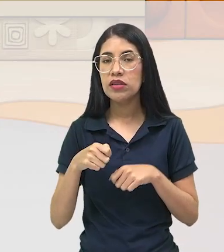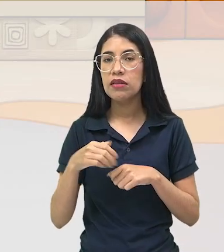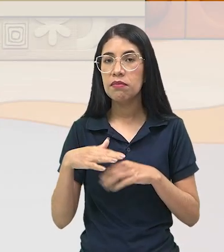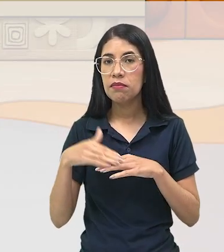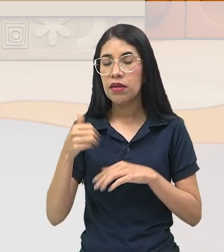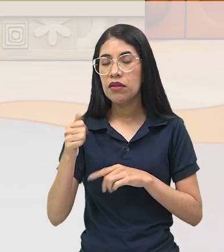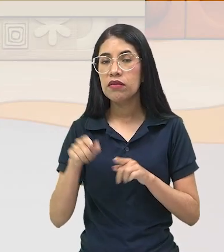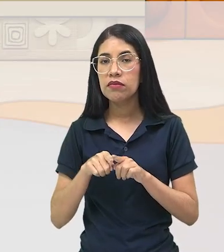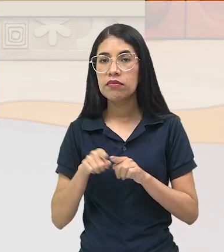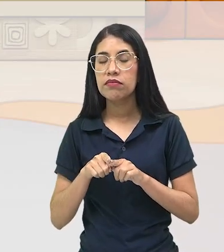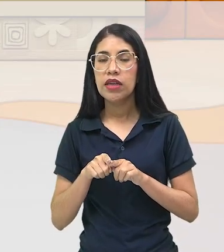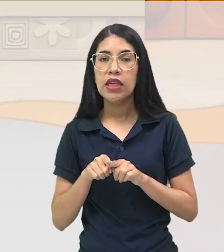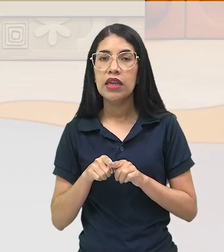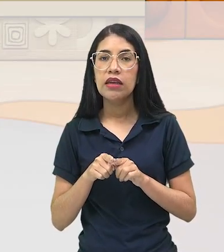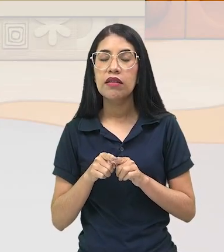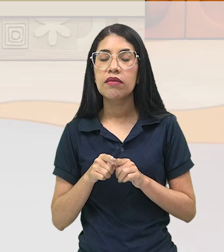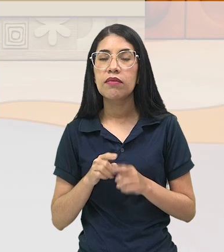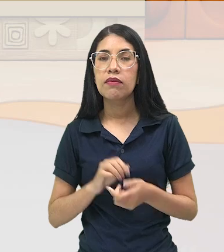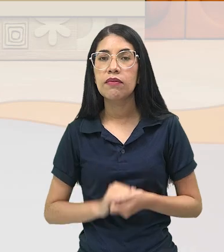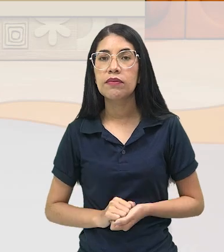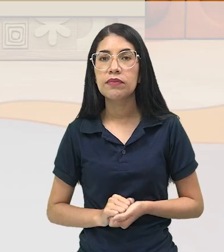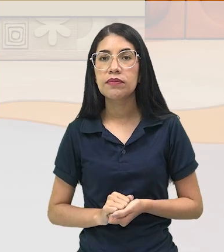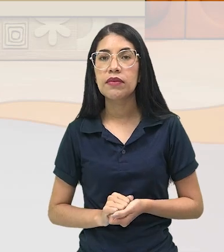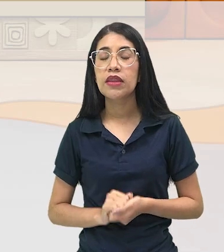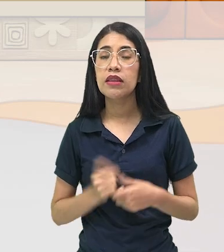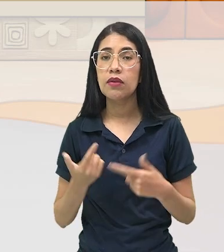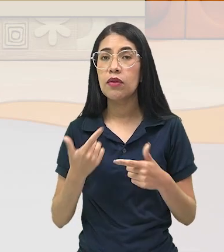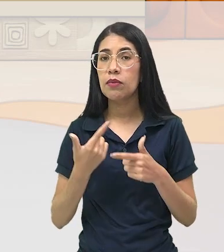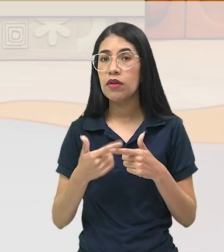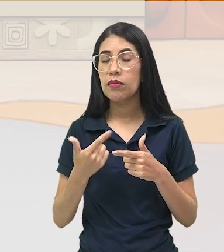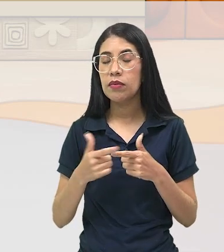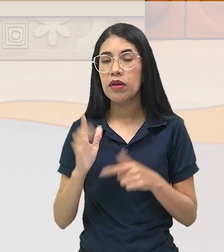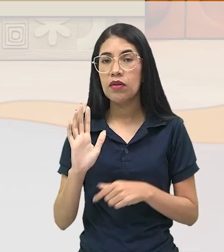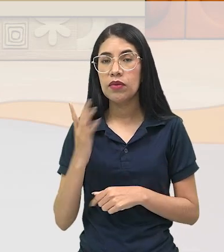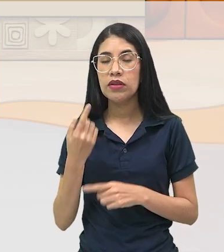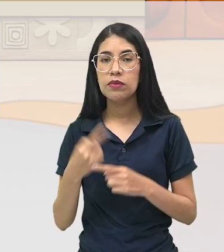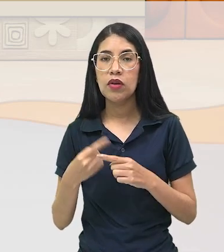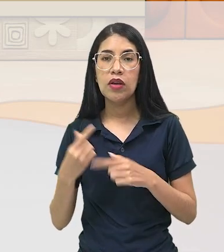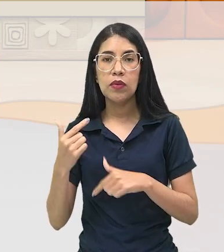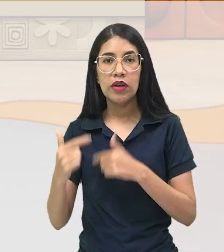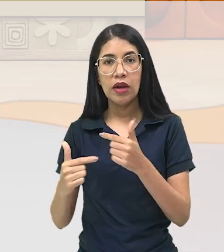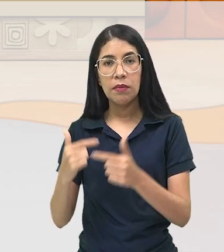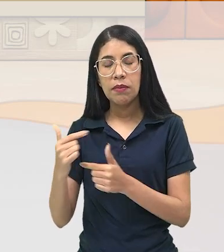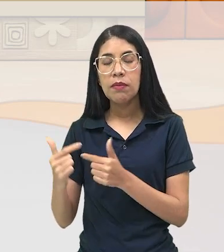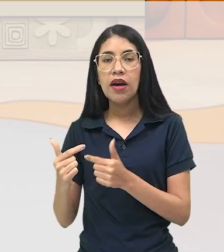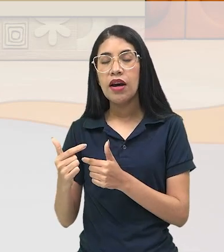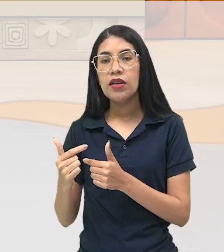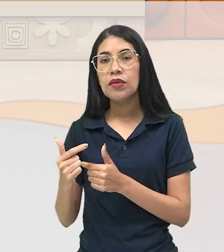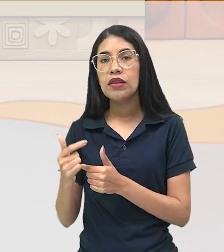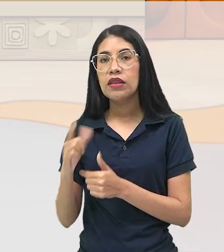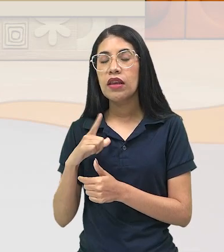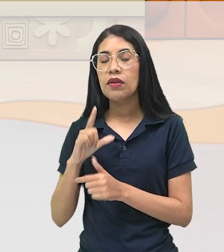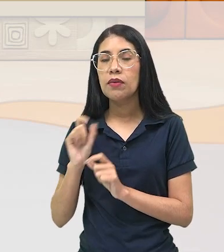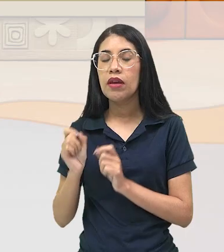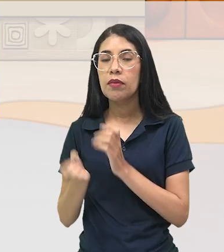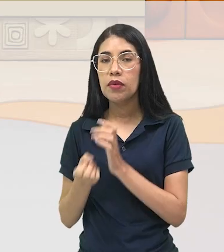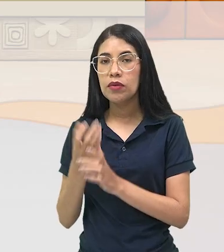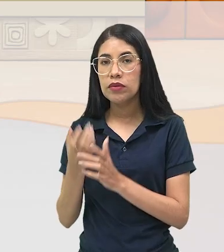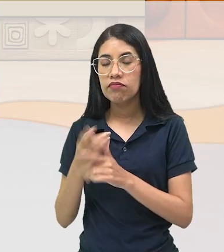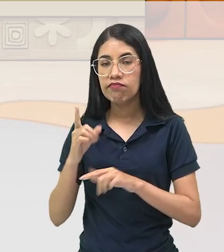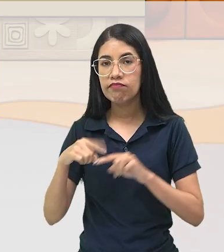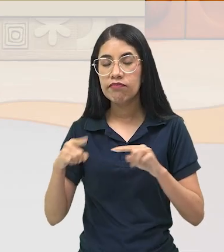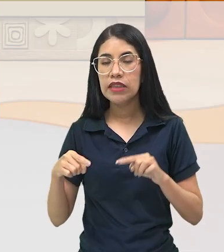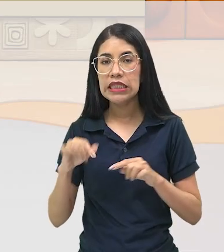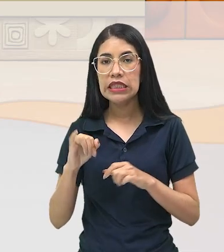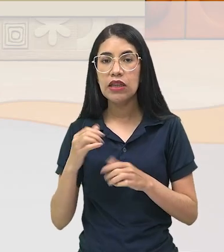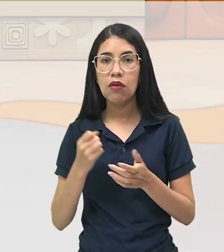de comprar o produto fabricado aqui no Brasil. E isso é um problema, porque os empregos são gerados a partir da produção dessas mercadorias. Se você